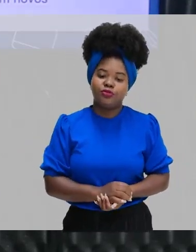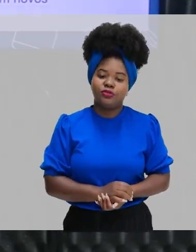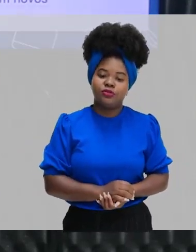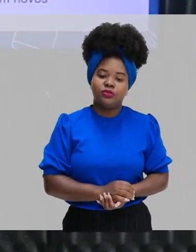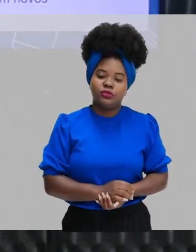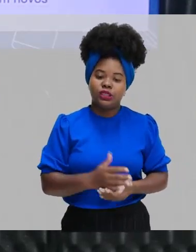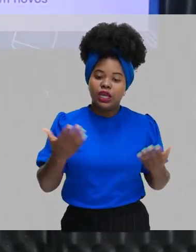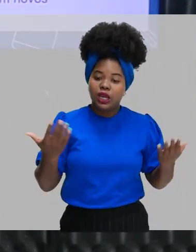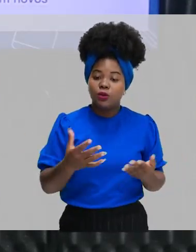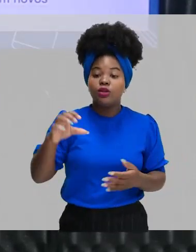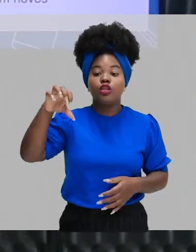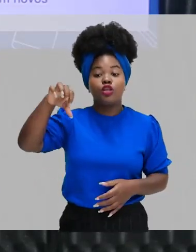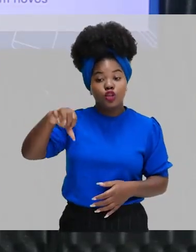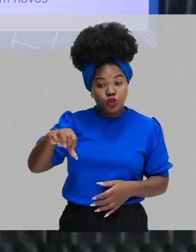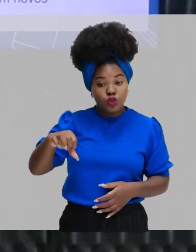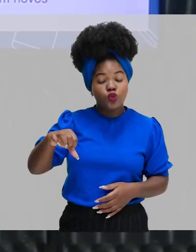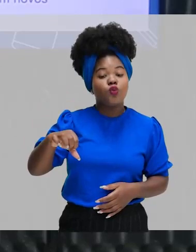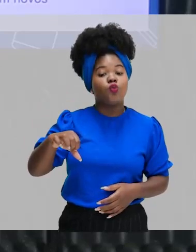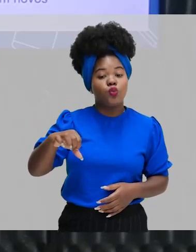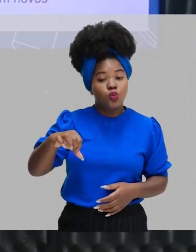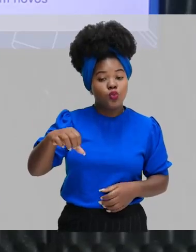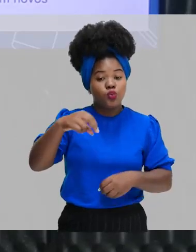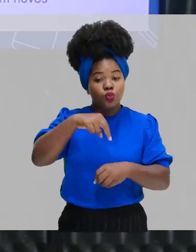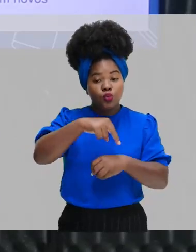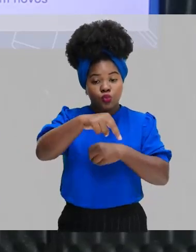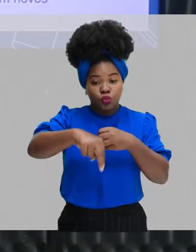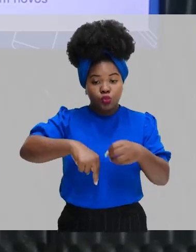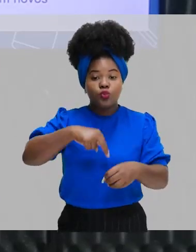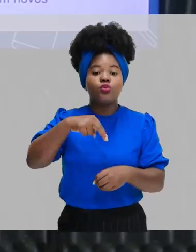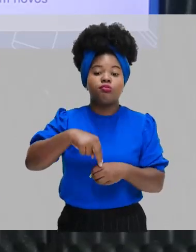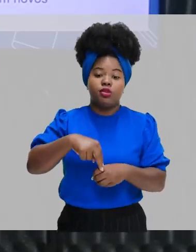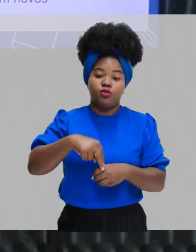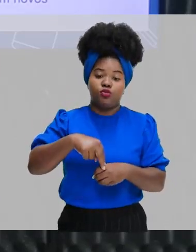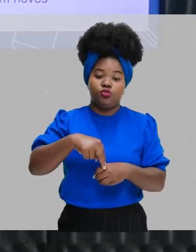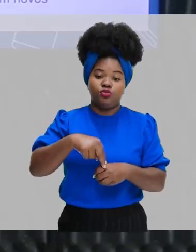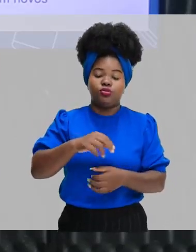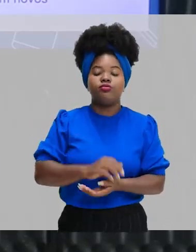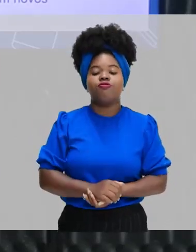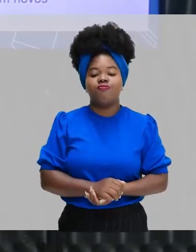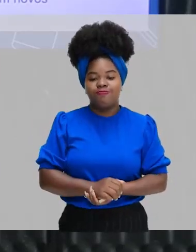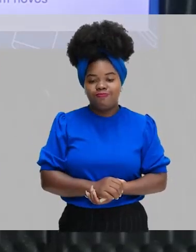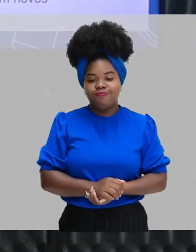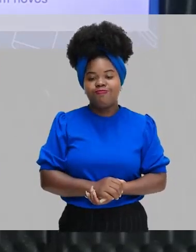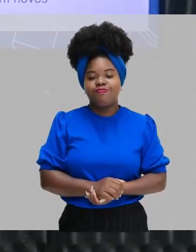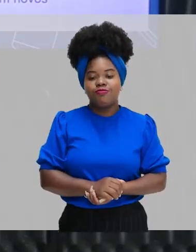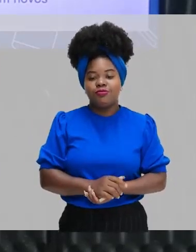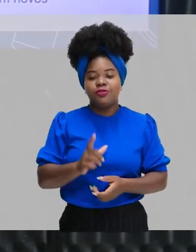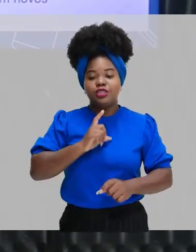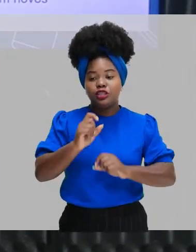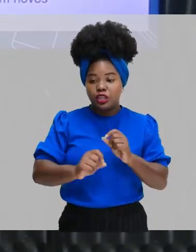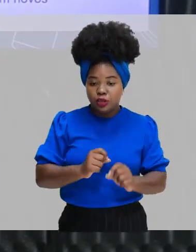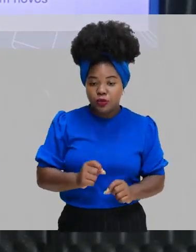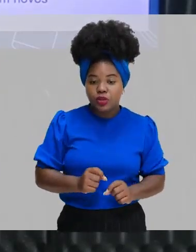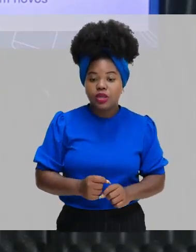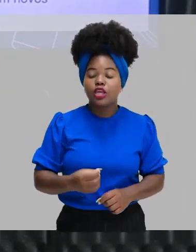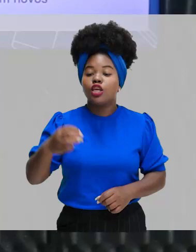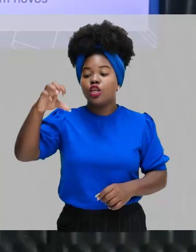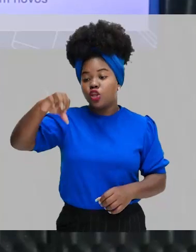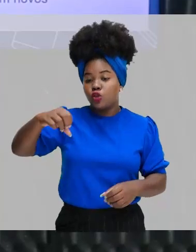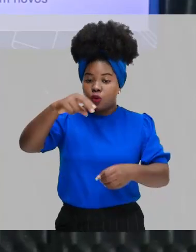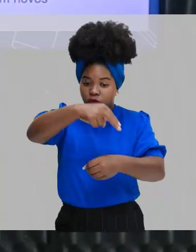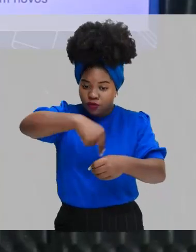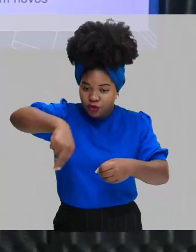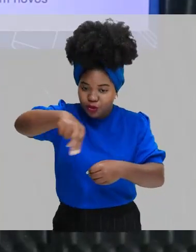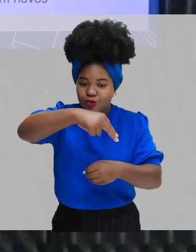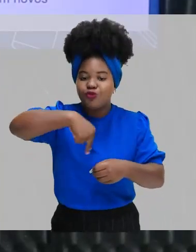agora nove nêutrons sendo liberados que vão atingir nove núcleos vão ser liberados